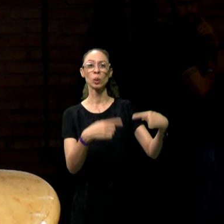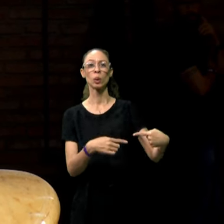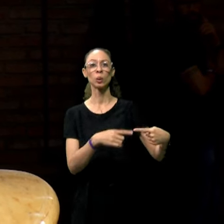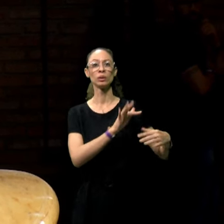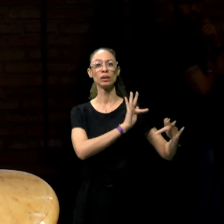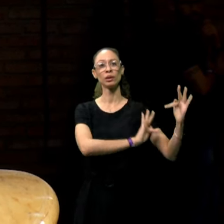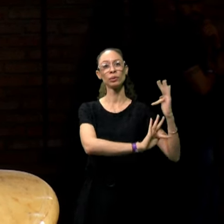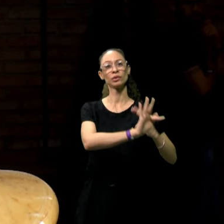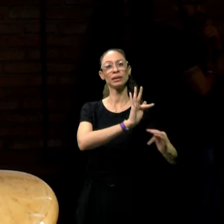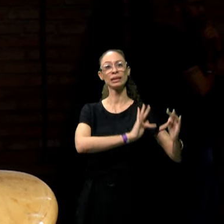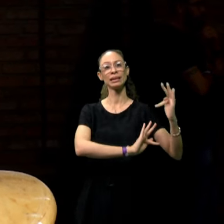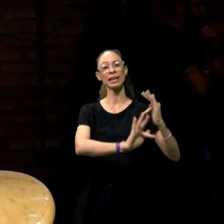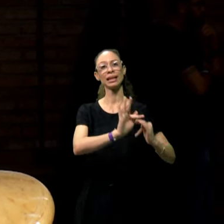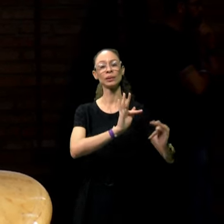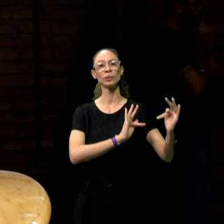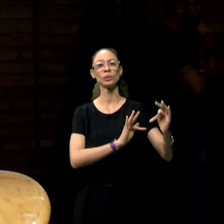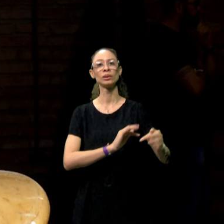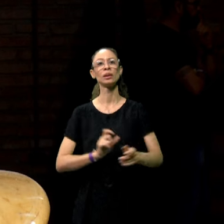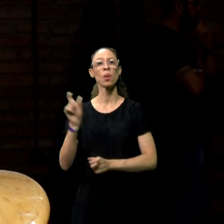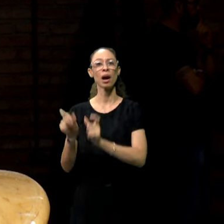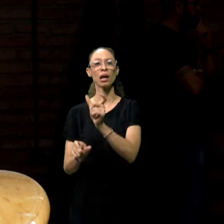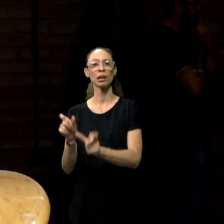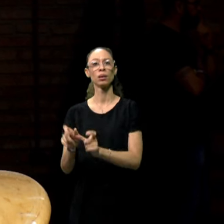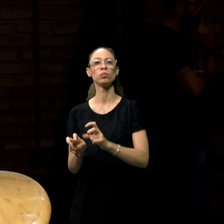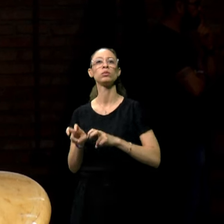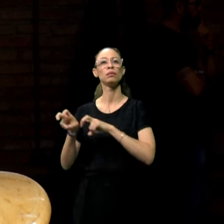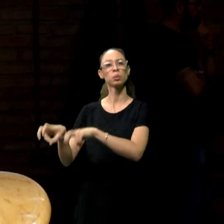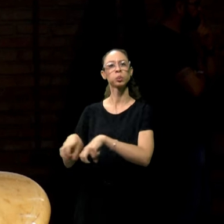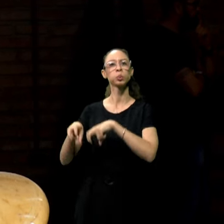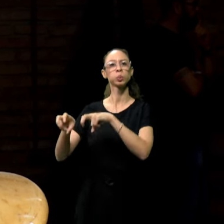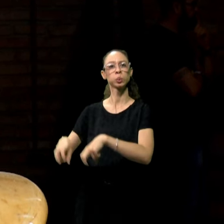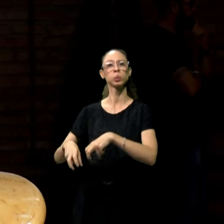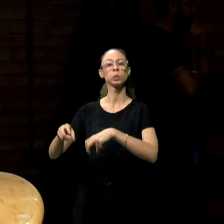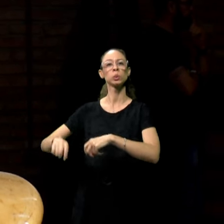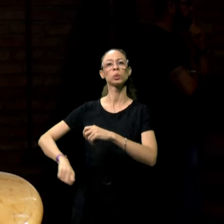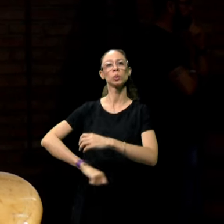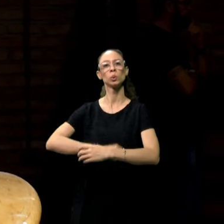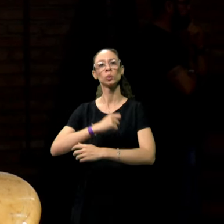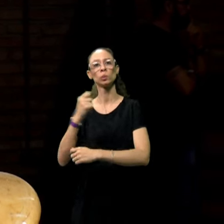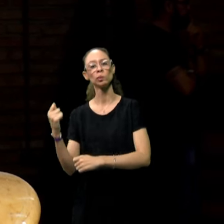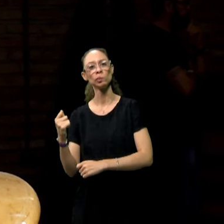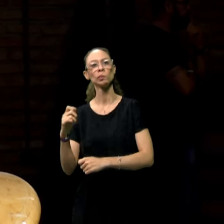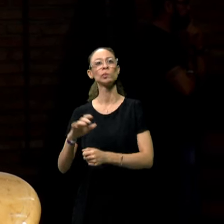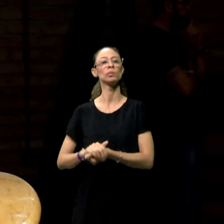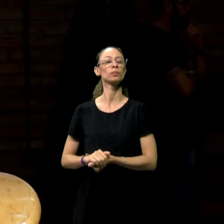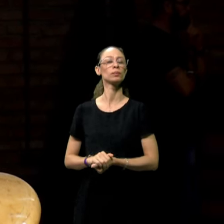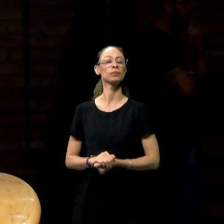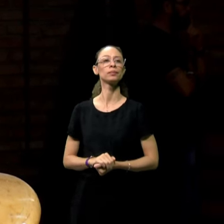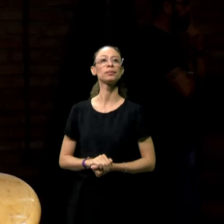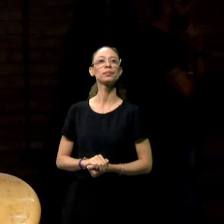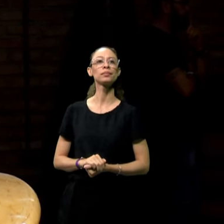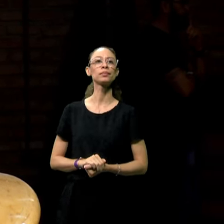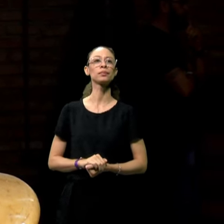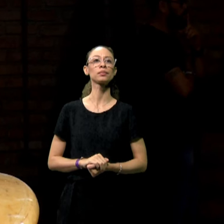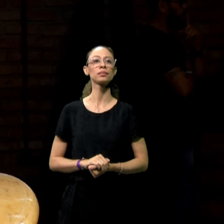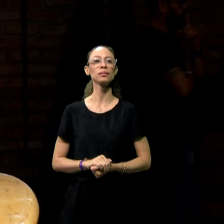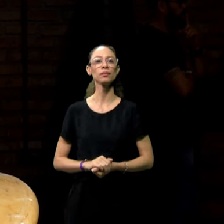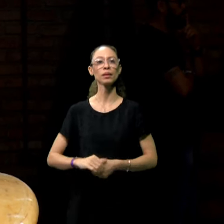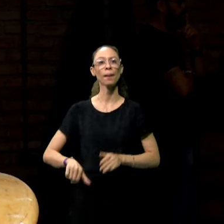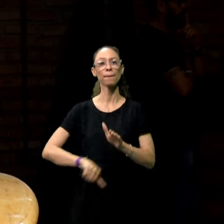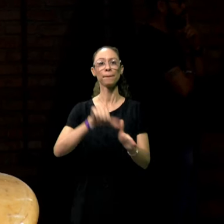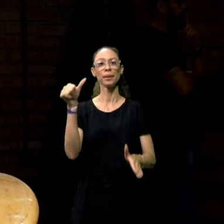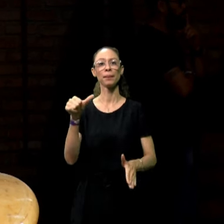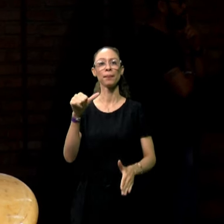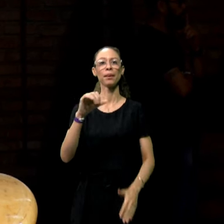arado, a sua enxada, o seu machado, a sua hoz. 1 Samuel